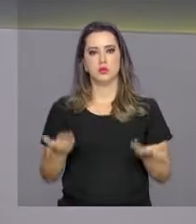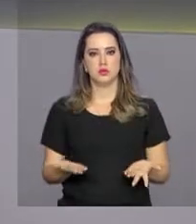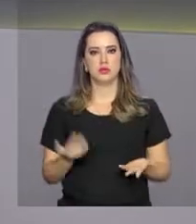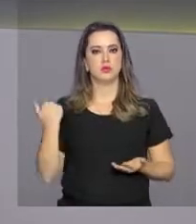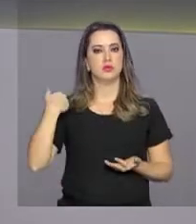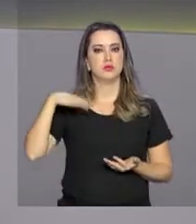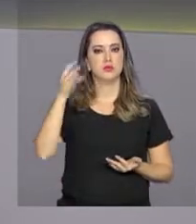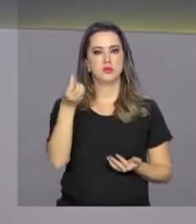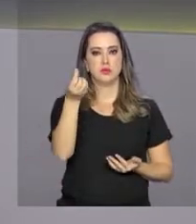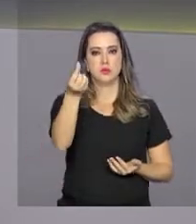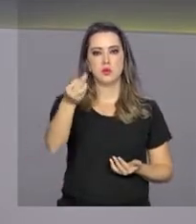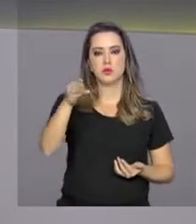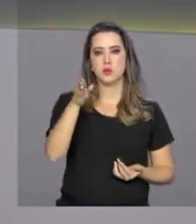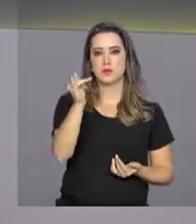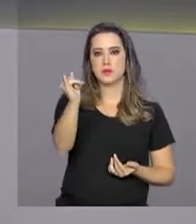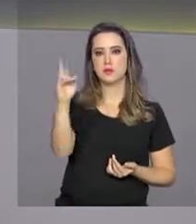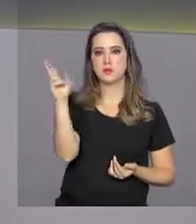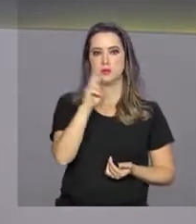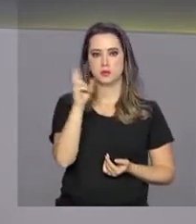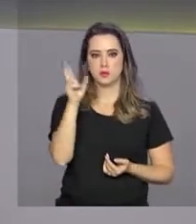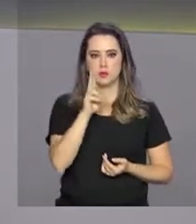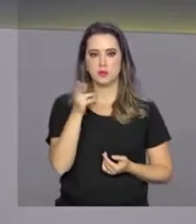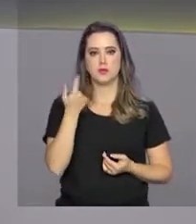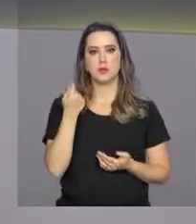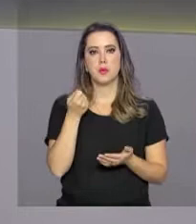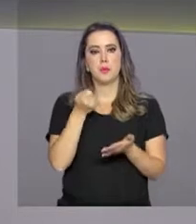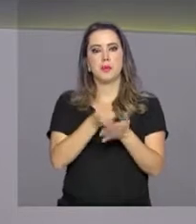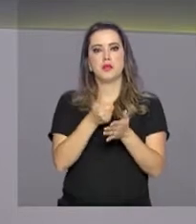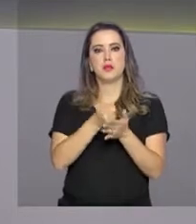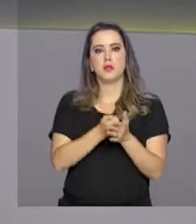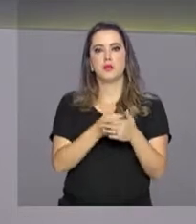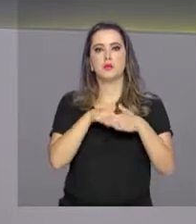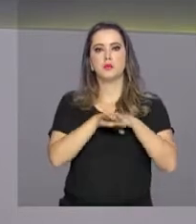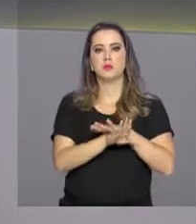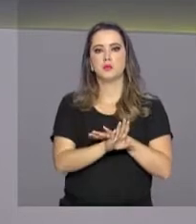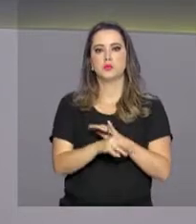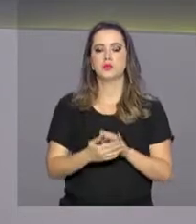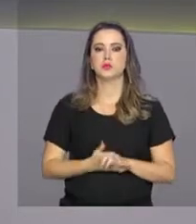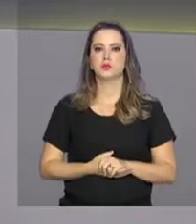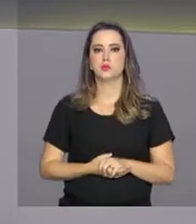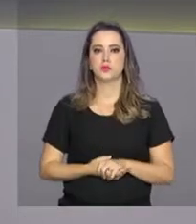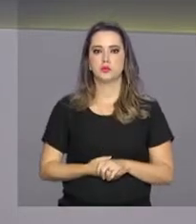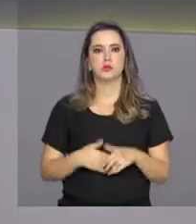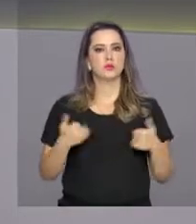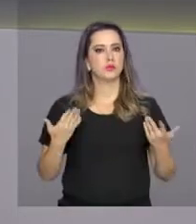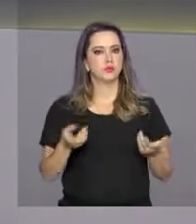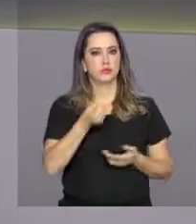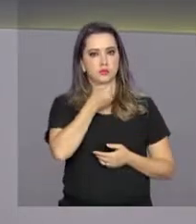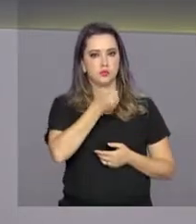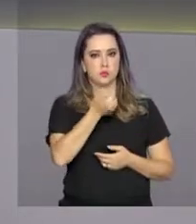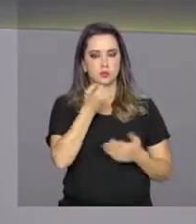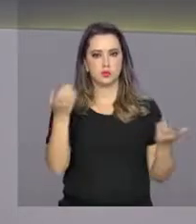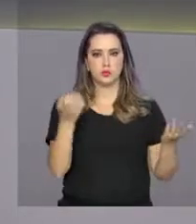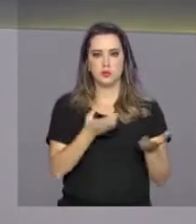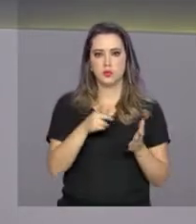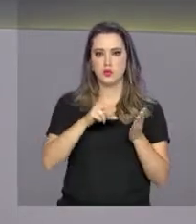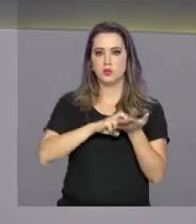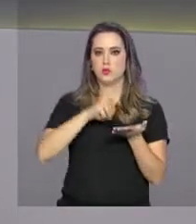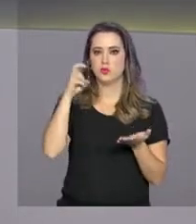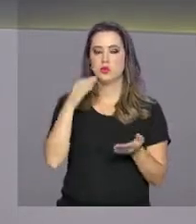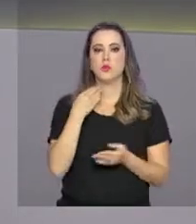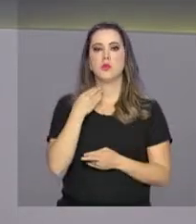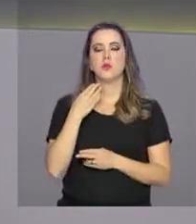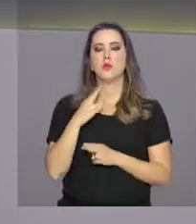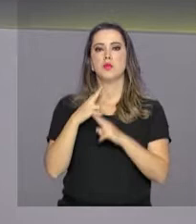Com isso, mais de 6 bilhões de reais serão depositados nas contas. Em coletiva hoje de manhã, a Caixa